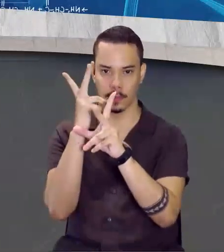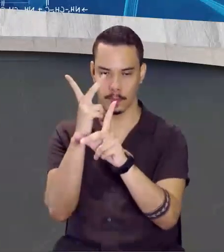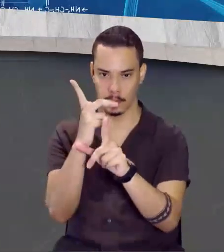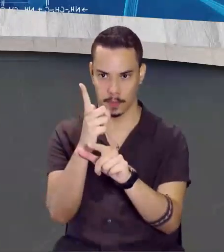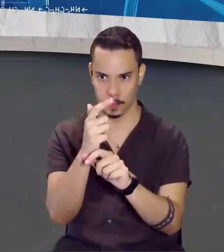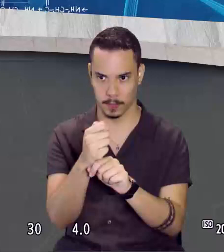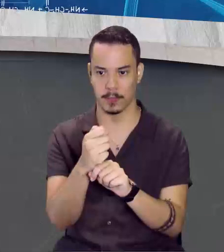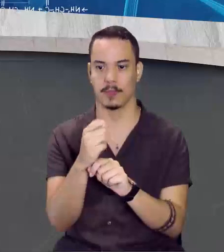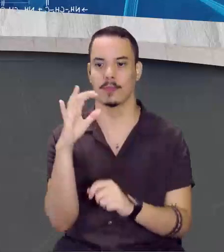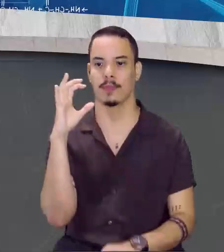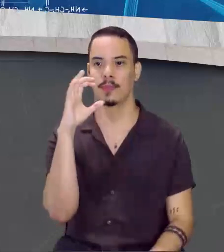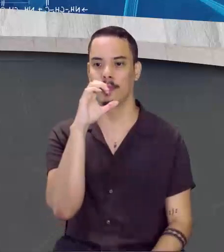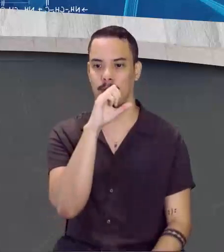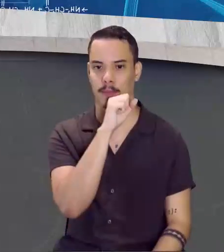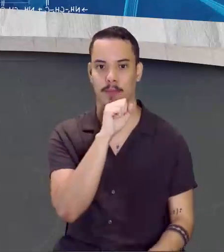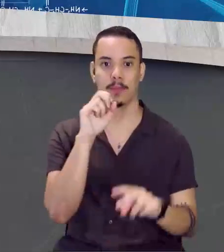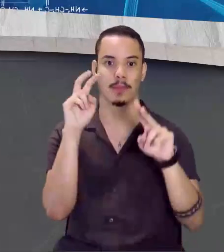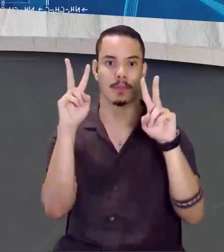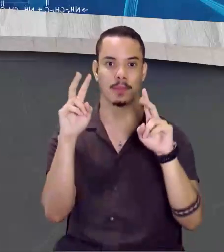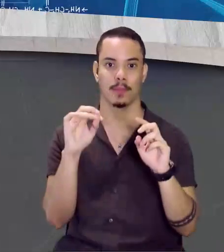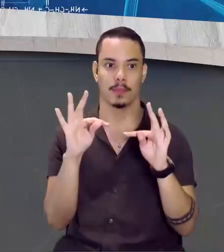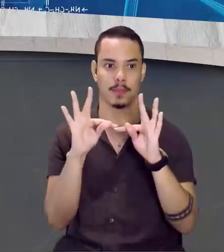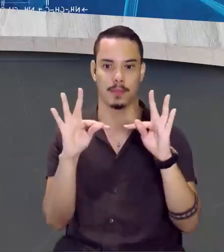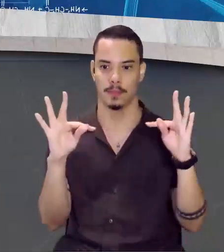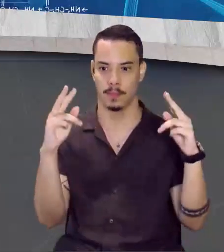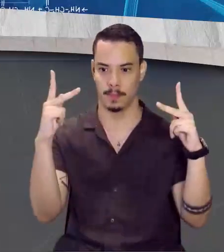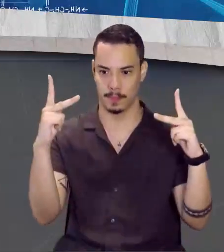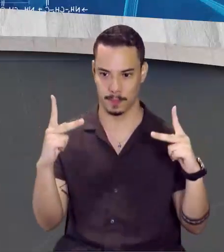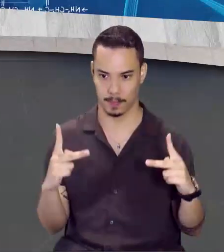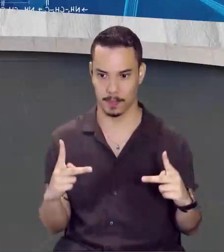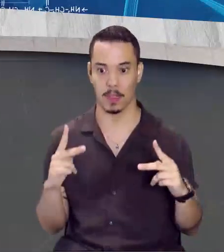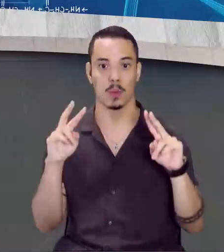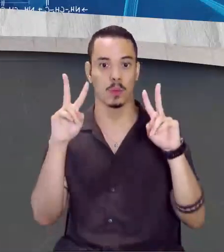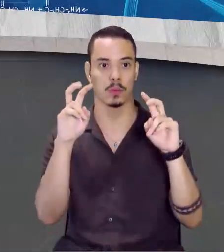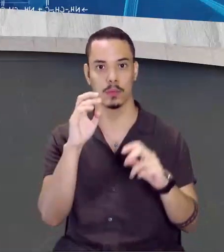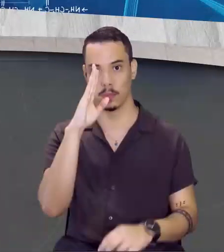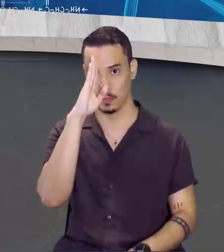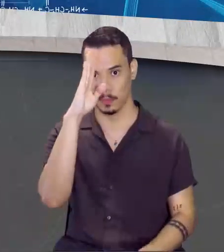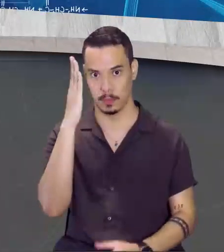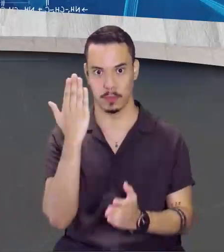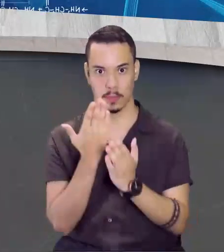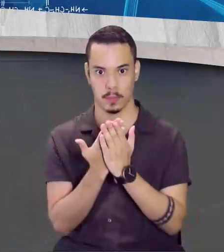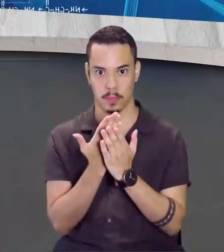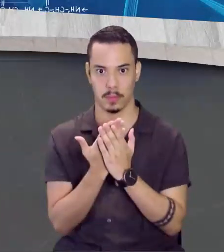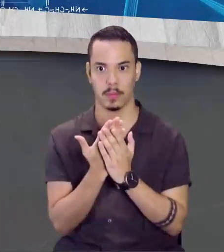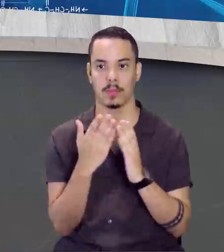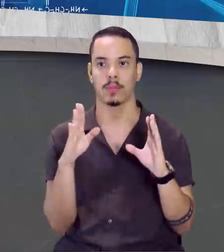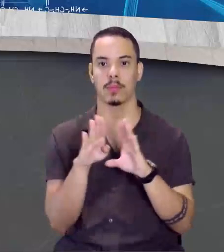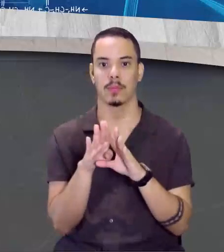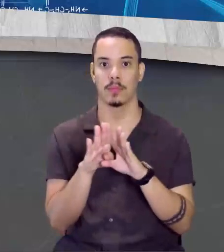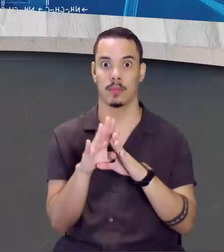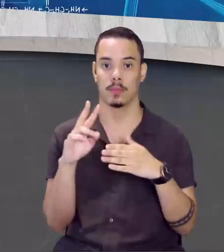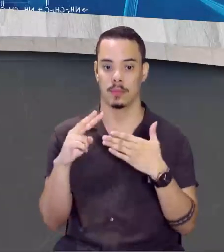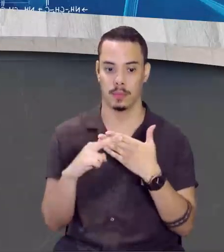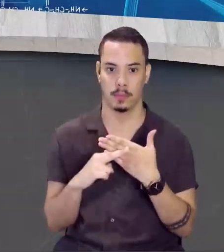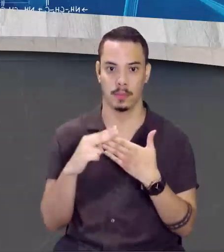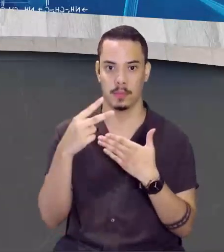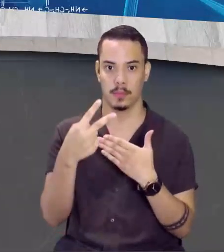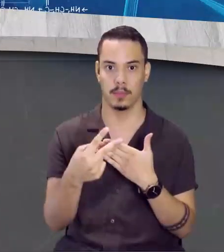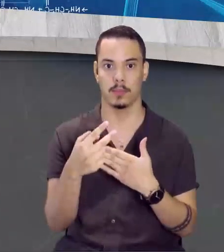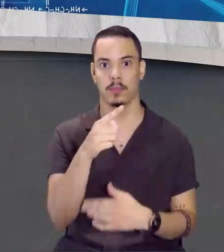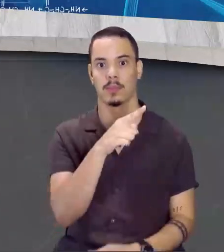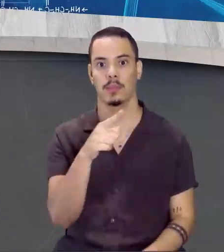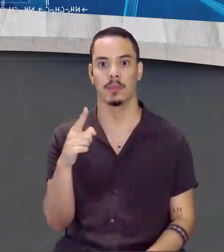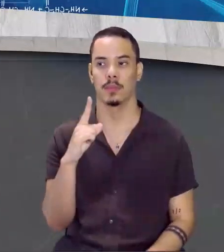aquela revisão sobre tabela periódica, o assunto principal dessa aula, e, consequentemente,